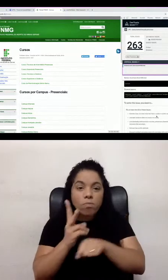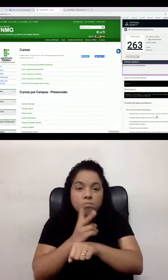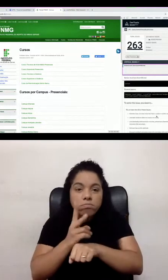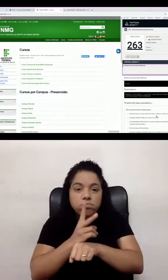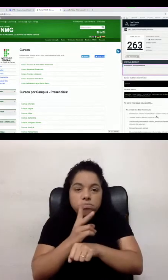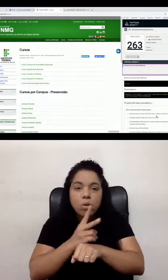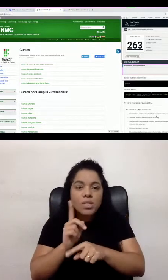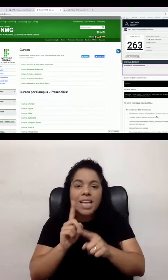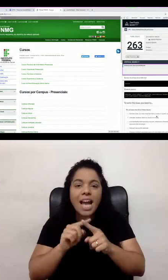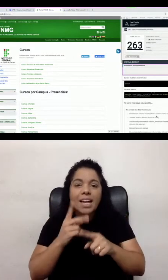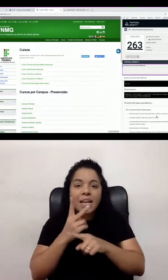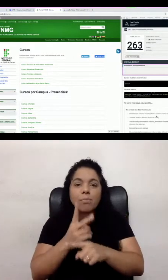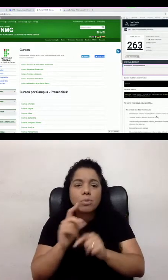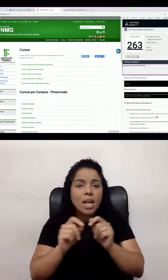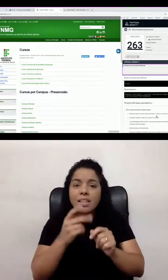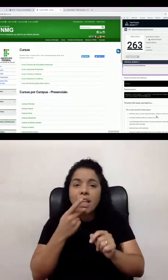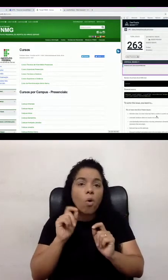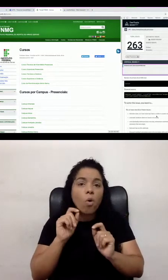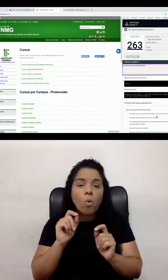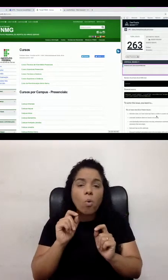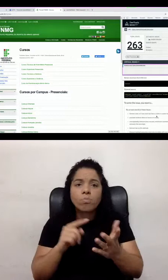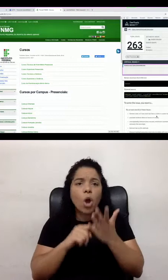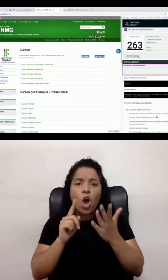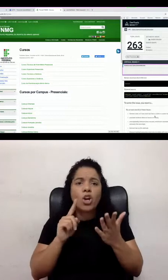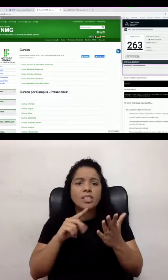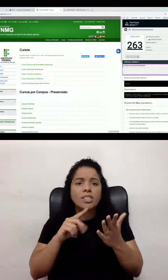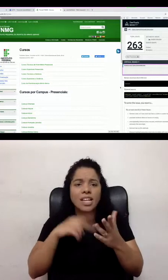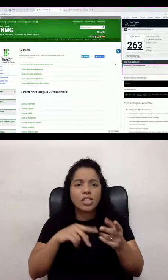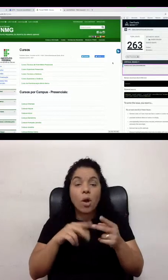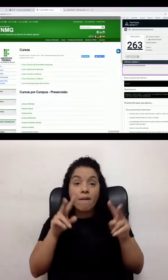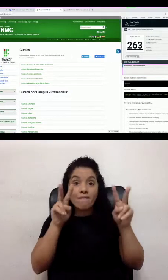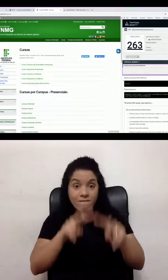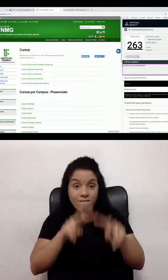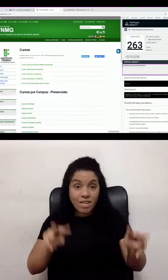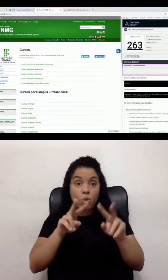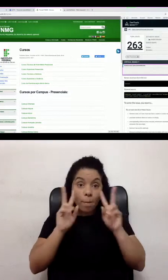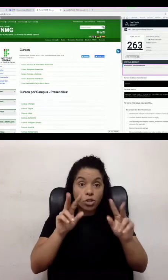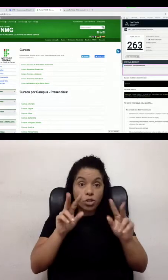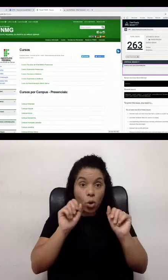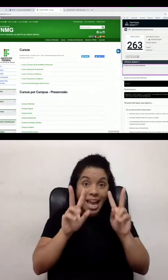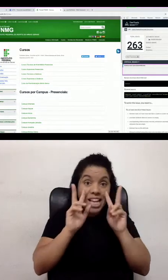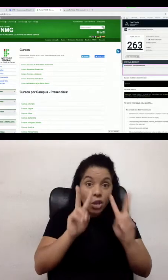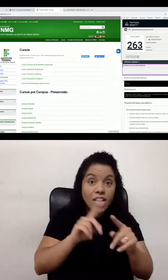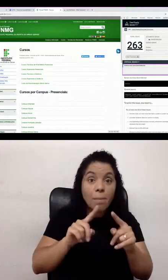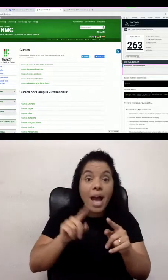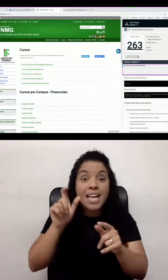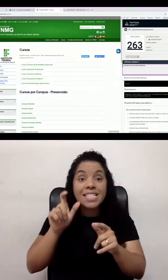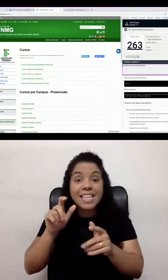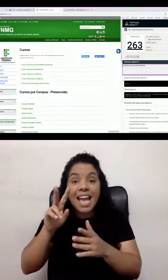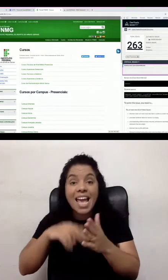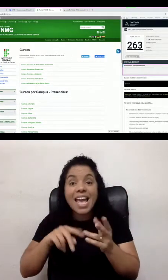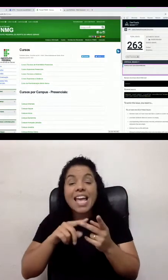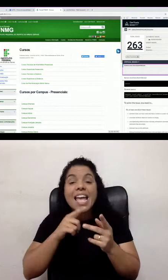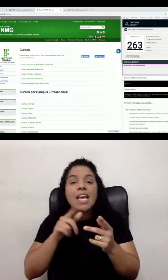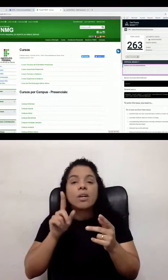falando buscar para o leitor de tela, tá? Visualmente, tá aqui o botão buscar. Eu sei que quando